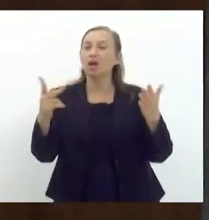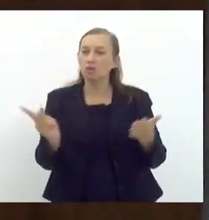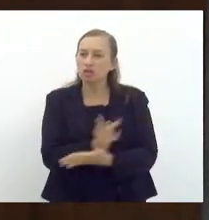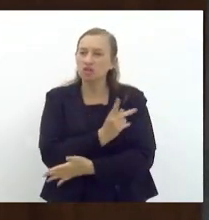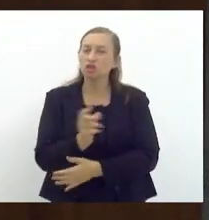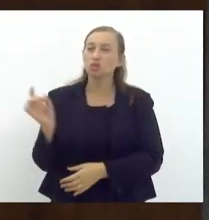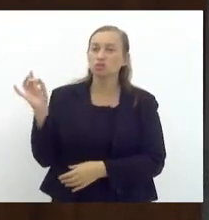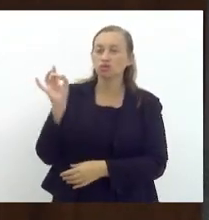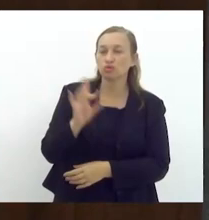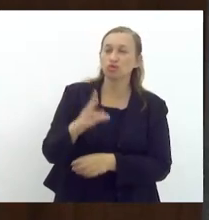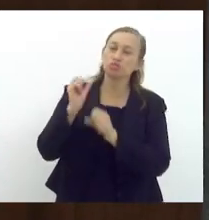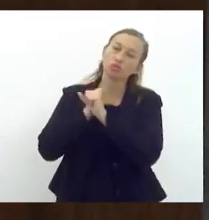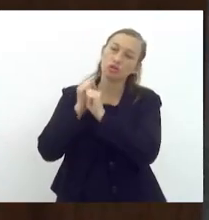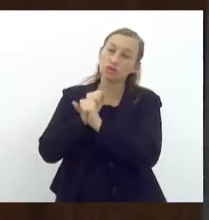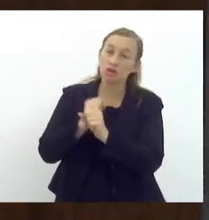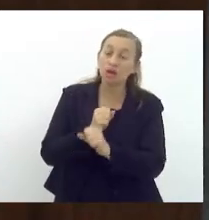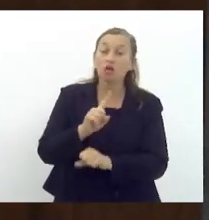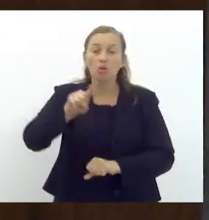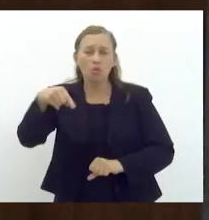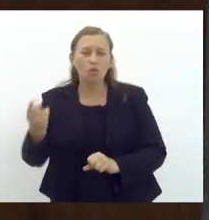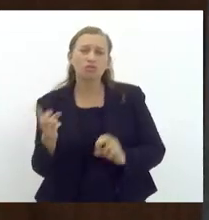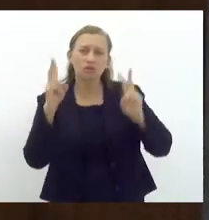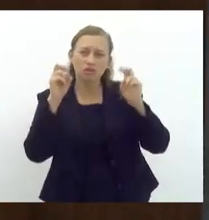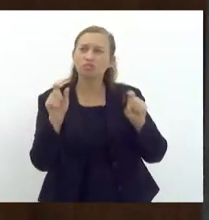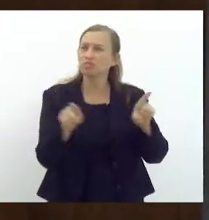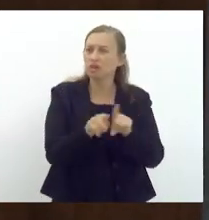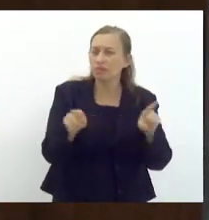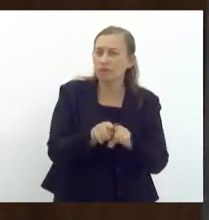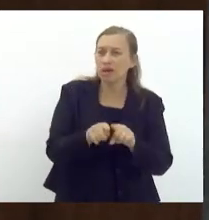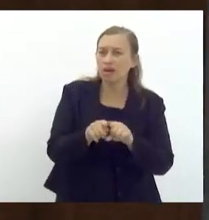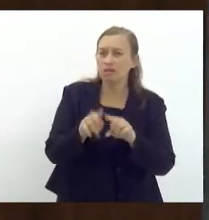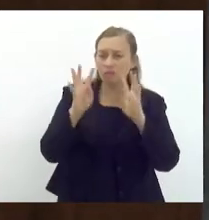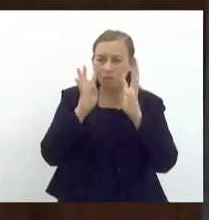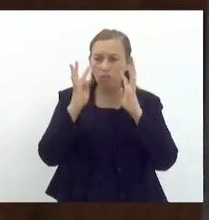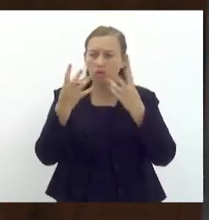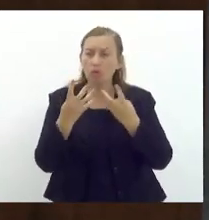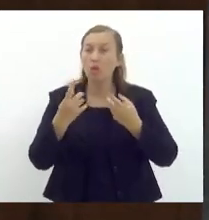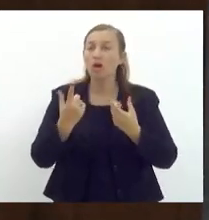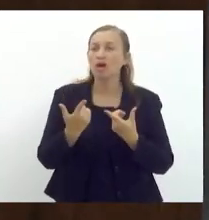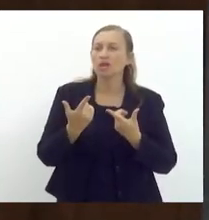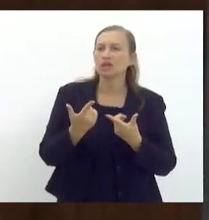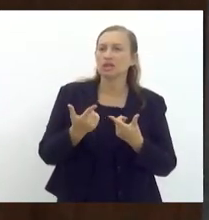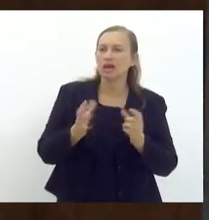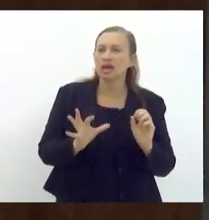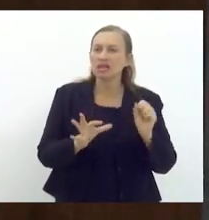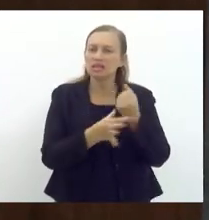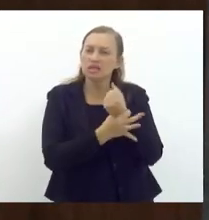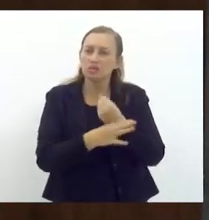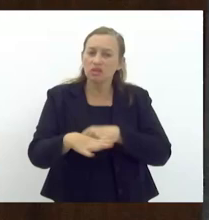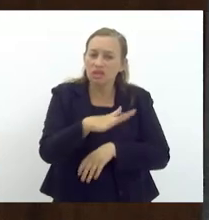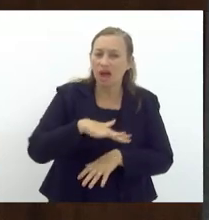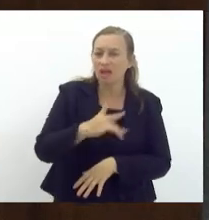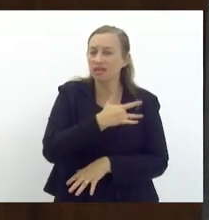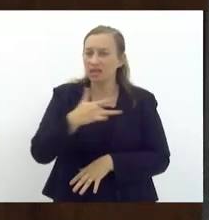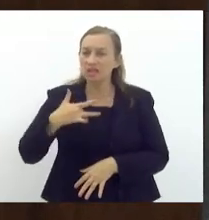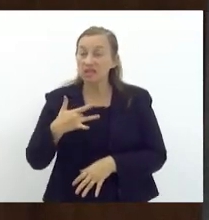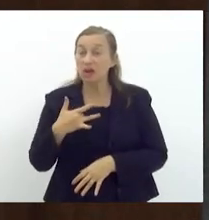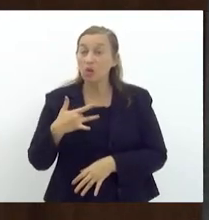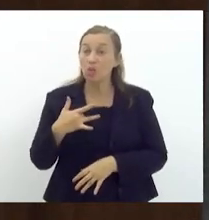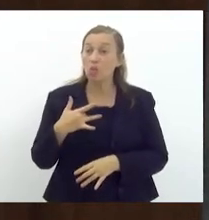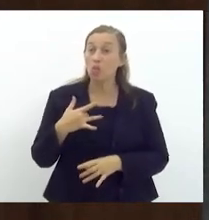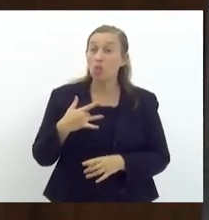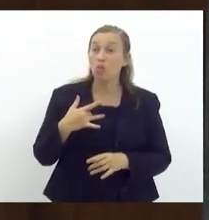nos últimos anos a outra questão que chamou a nossa atenção foi garantir na área da saúde o atendimento